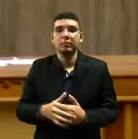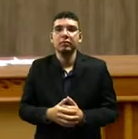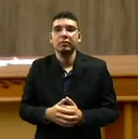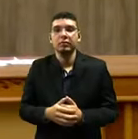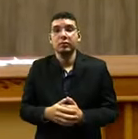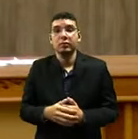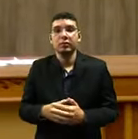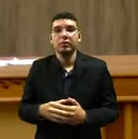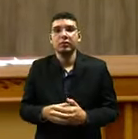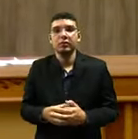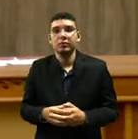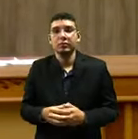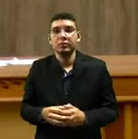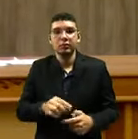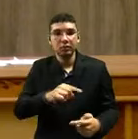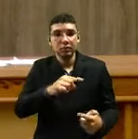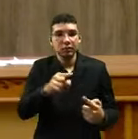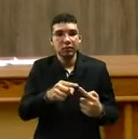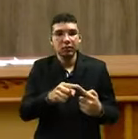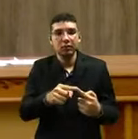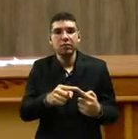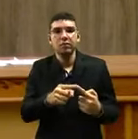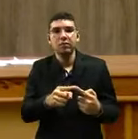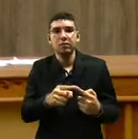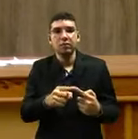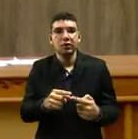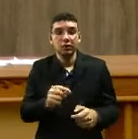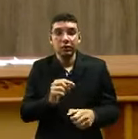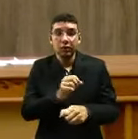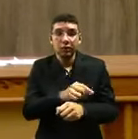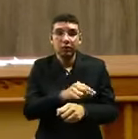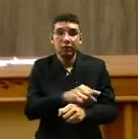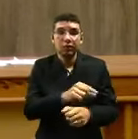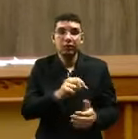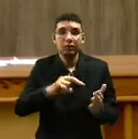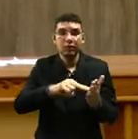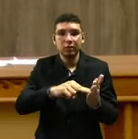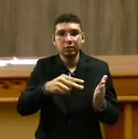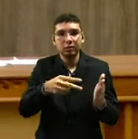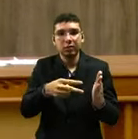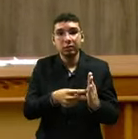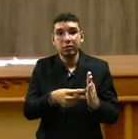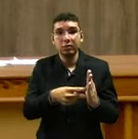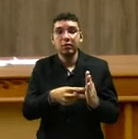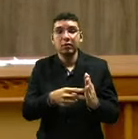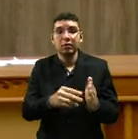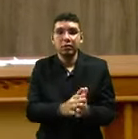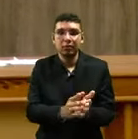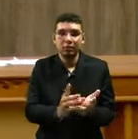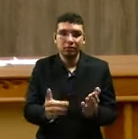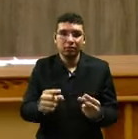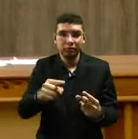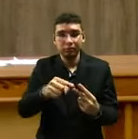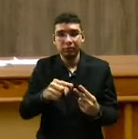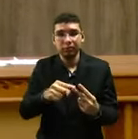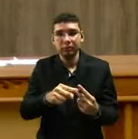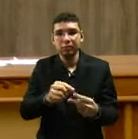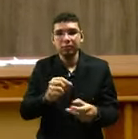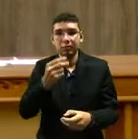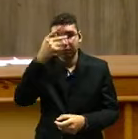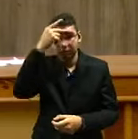observarem a própria história se vocês atentarem para isso a Bíblia ela menciona pelo menos